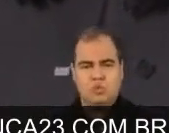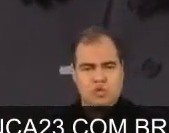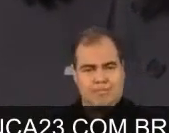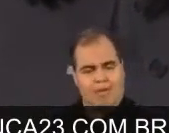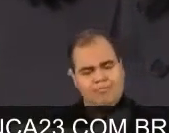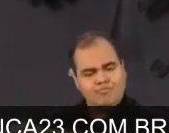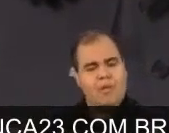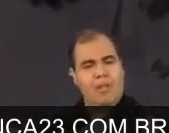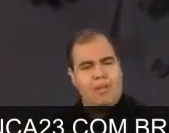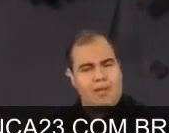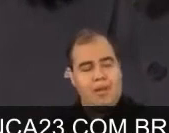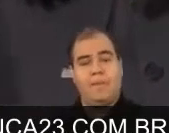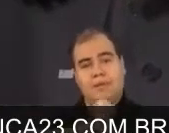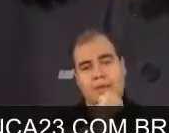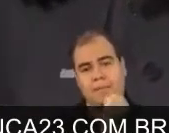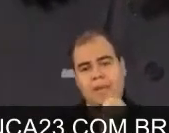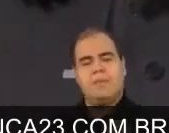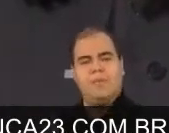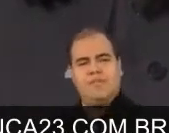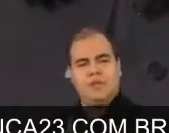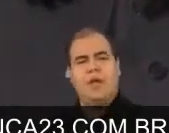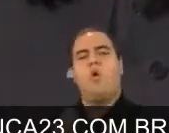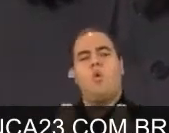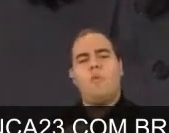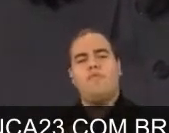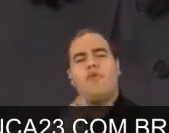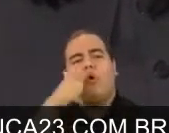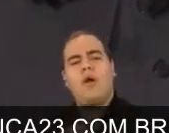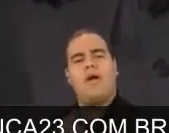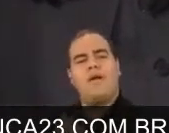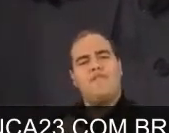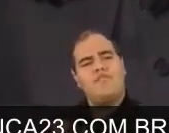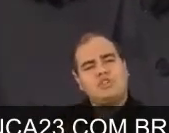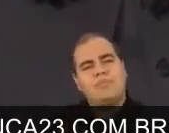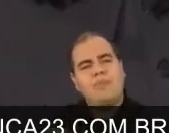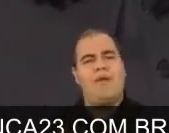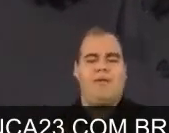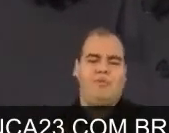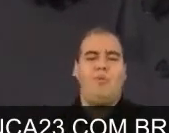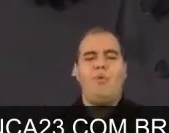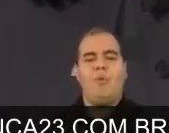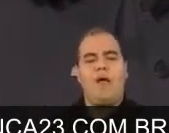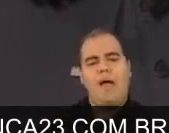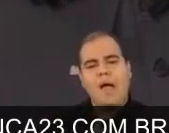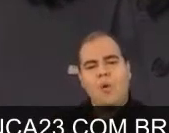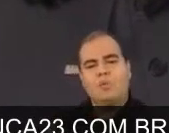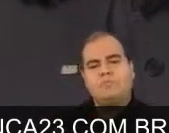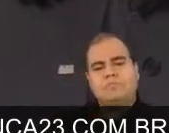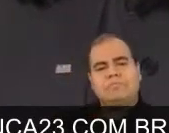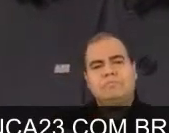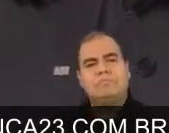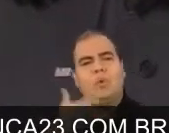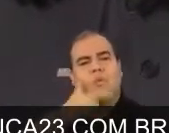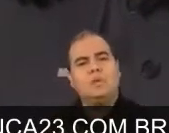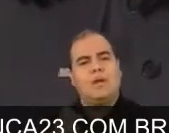com a desestatização da Sabesp? Quanto você consegue de investimento? Que nível de recurso você pode segurar no